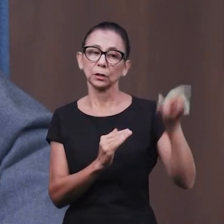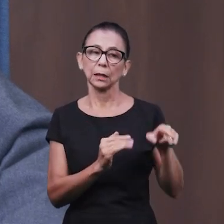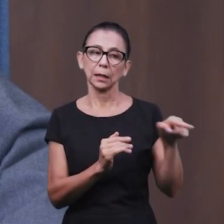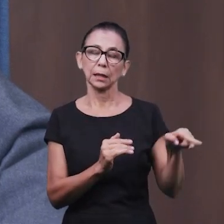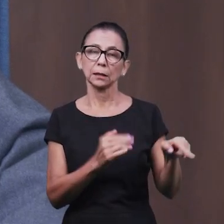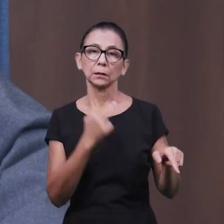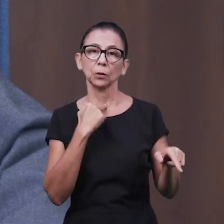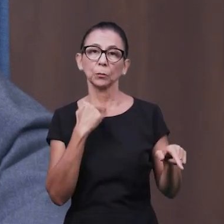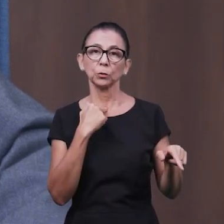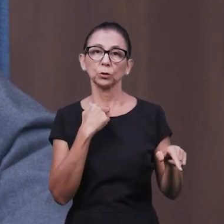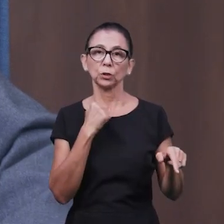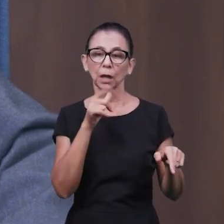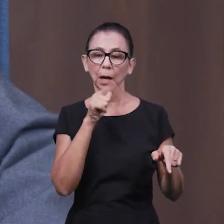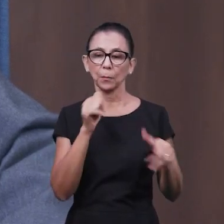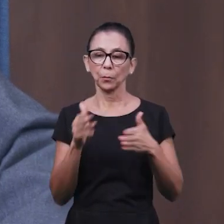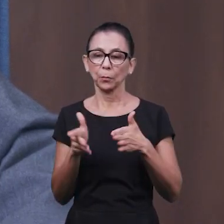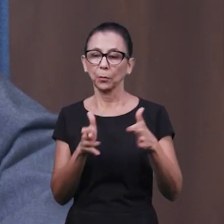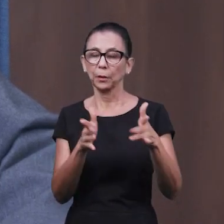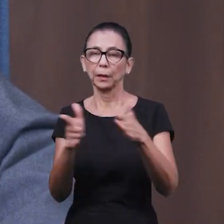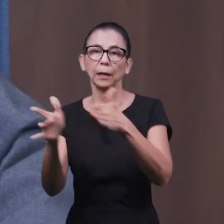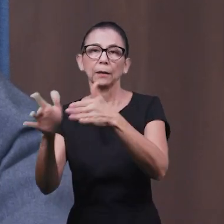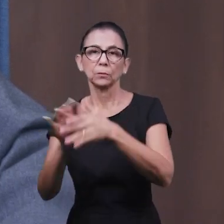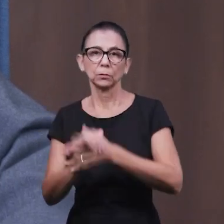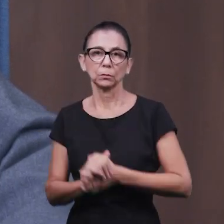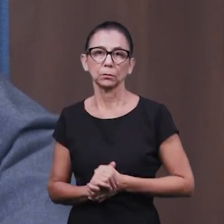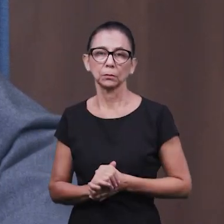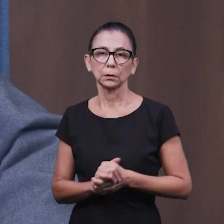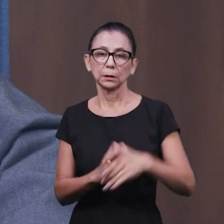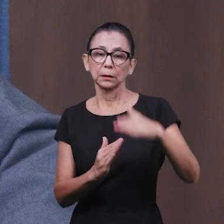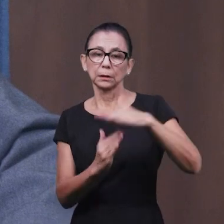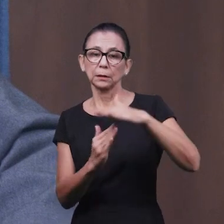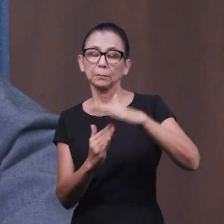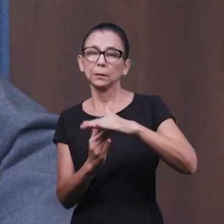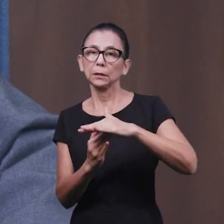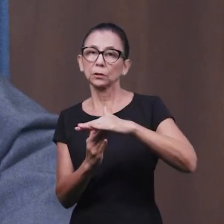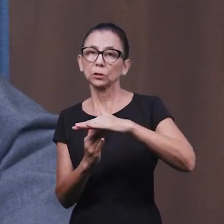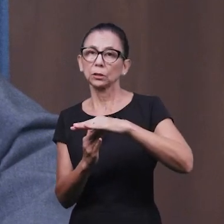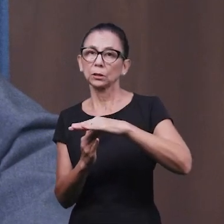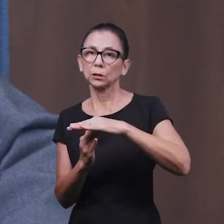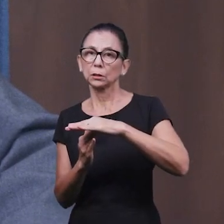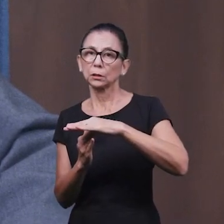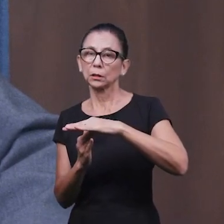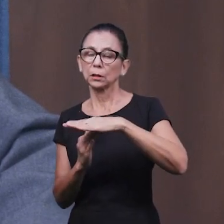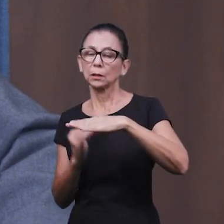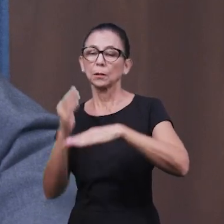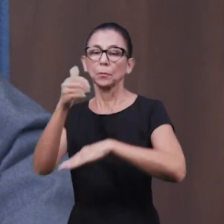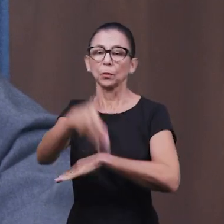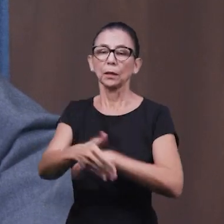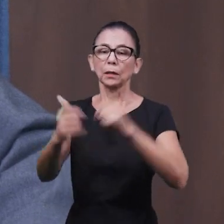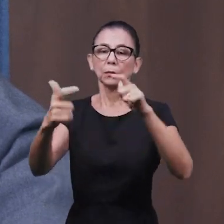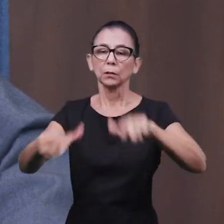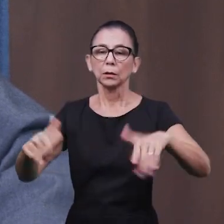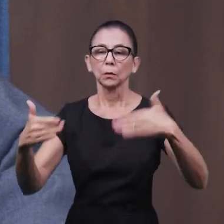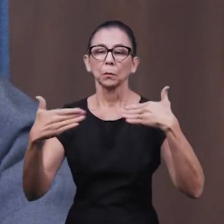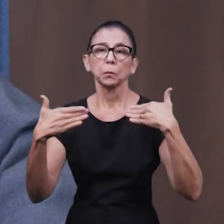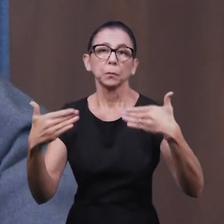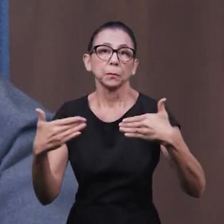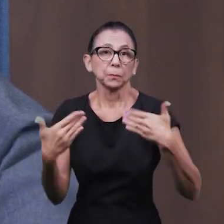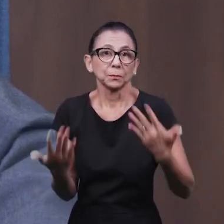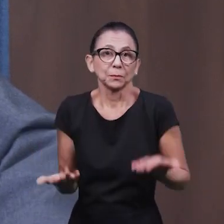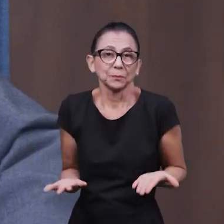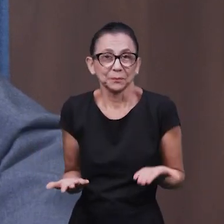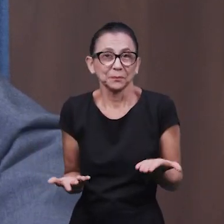atravessarmos o ribeiro para ir para onde? Para o deserto. Porque atravessou o ribeiro ali, a região agora é de deserto. Então